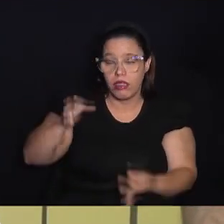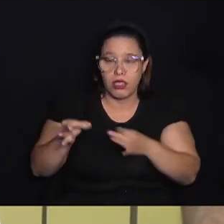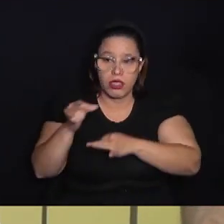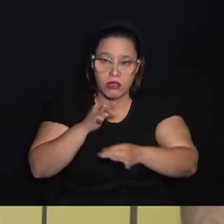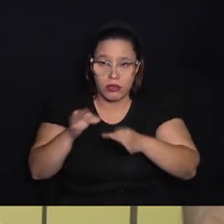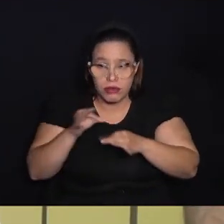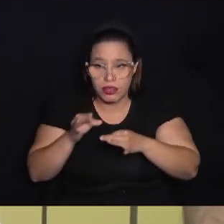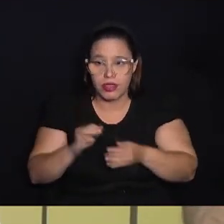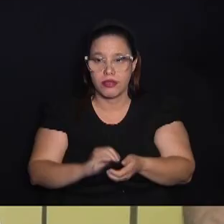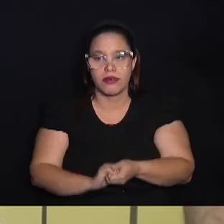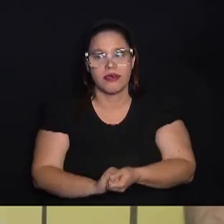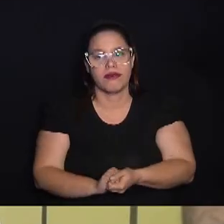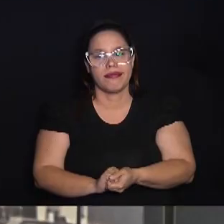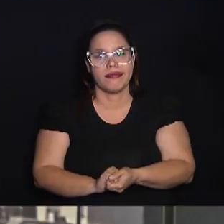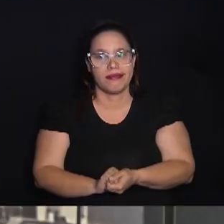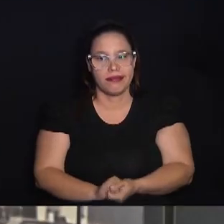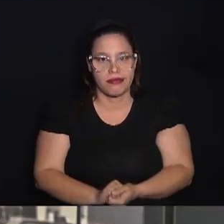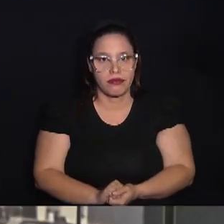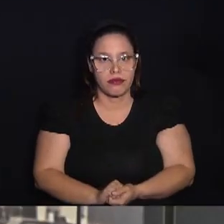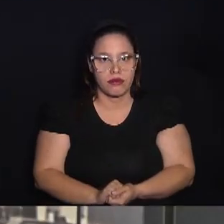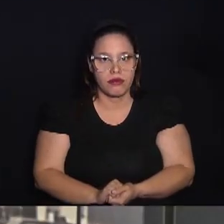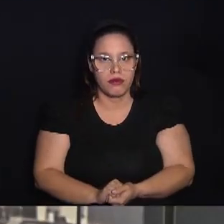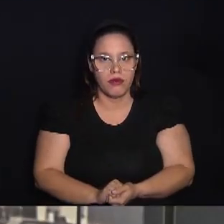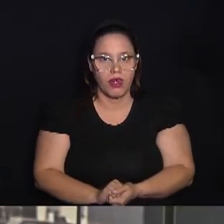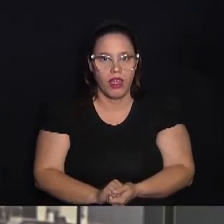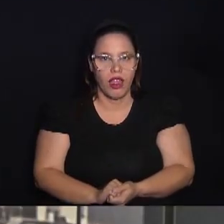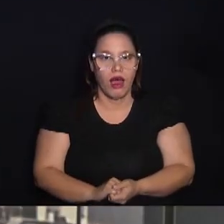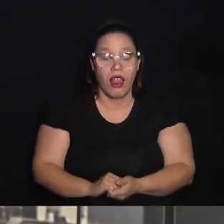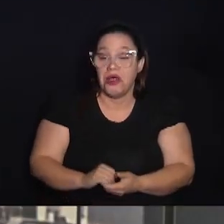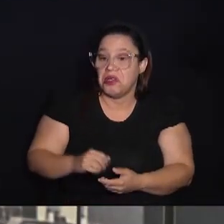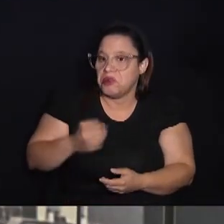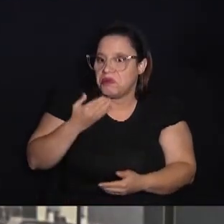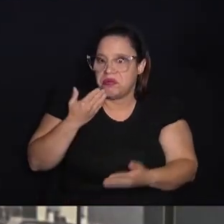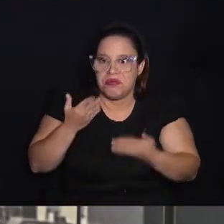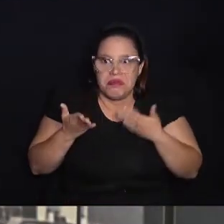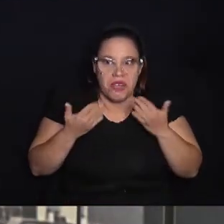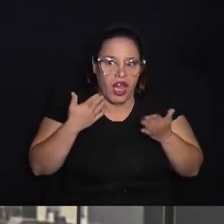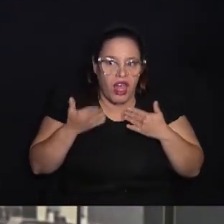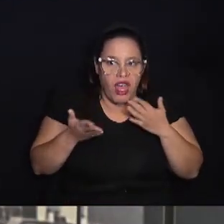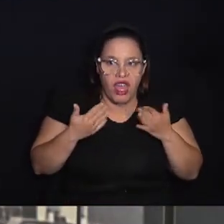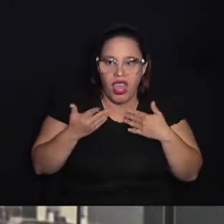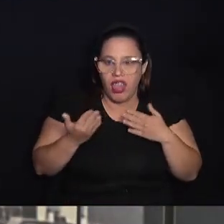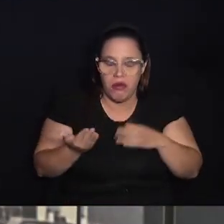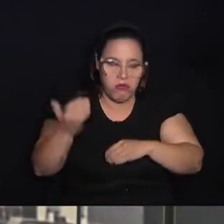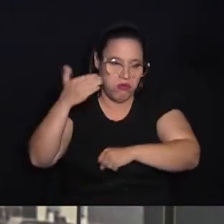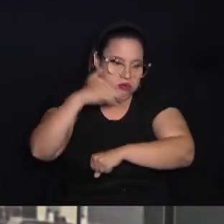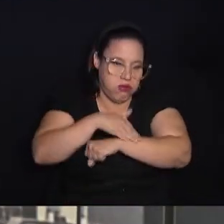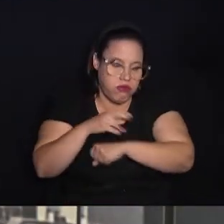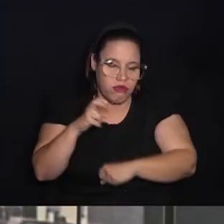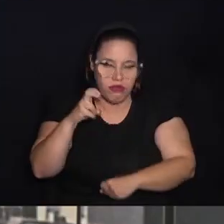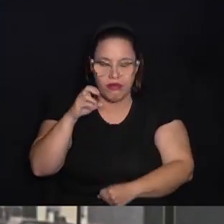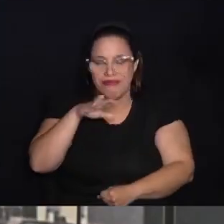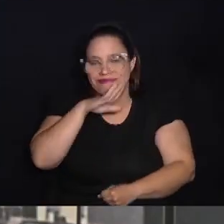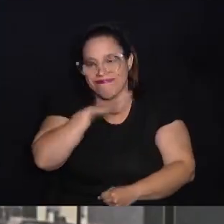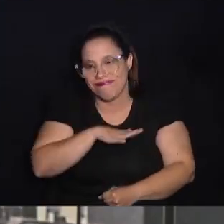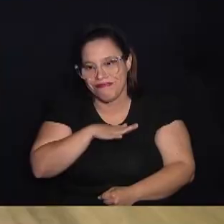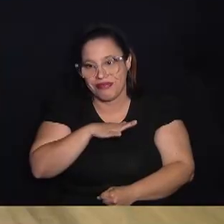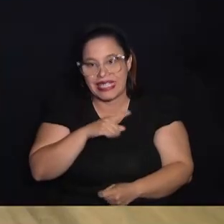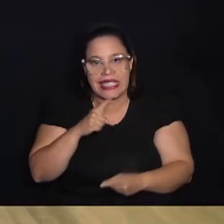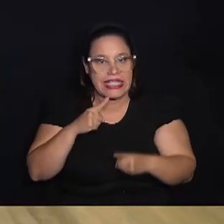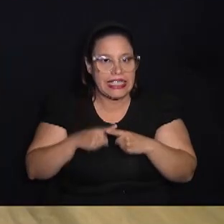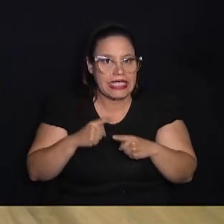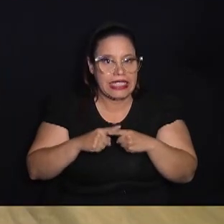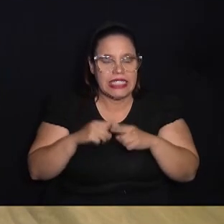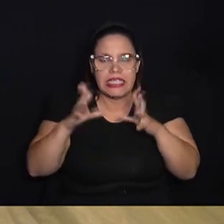bom olha eu confesso para vocês o seguinte daria pra gente ficar conversando aqui até 5 horas da tarde porque tem